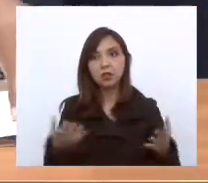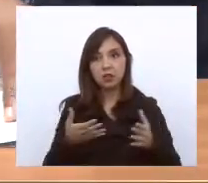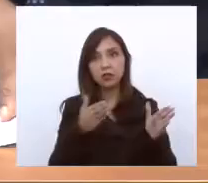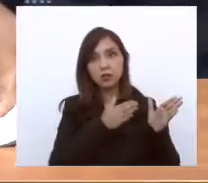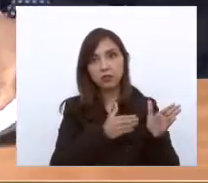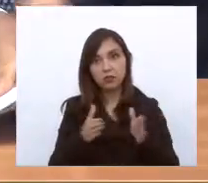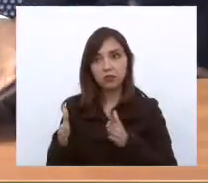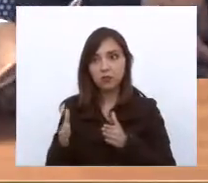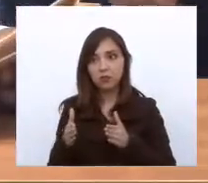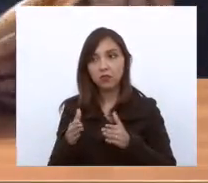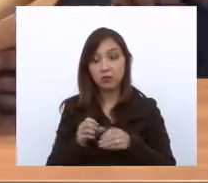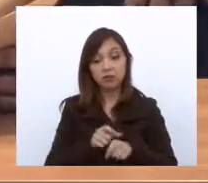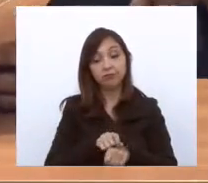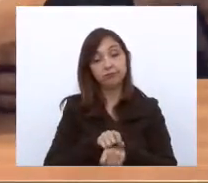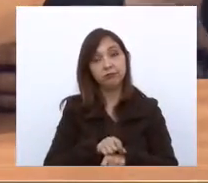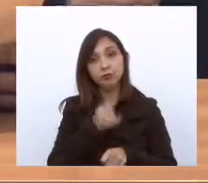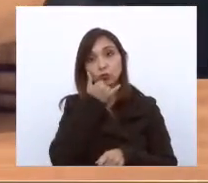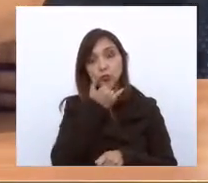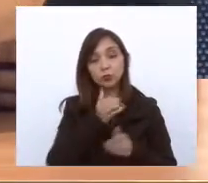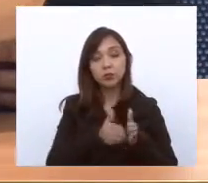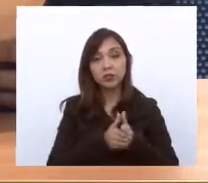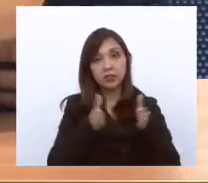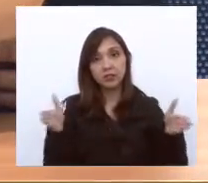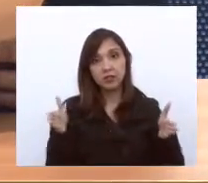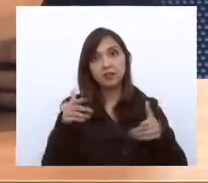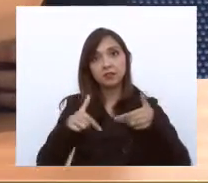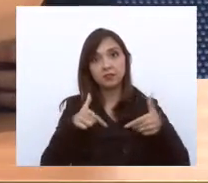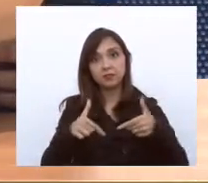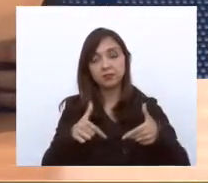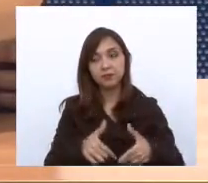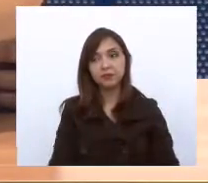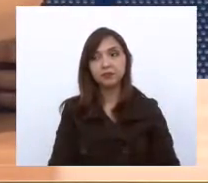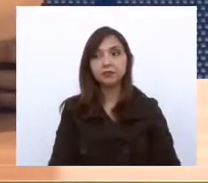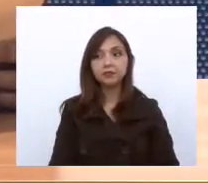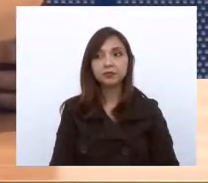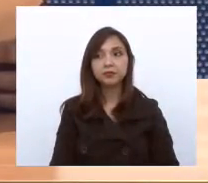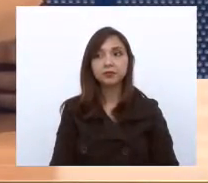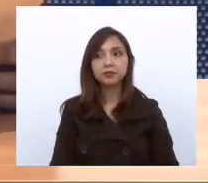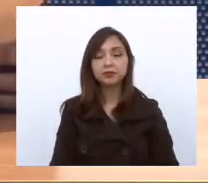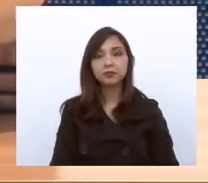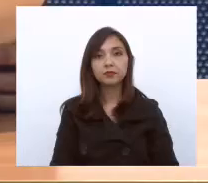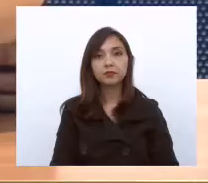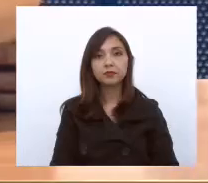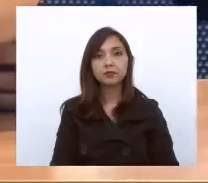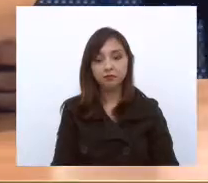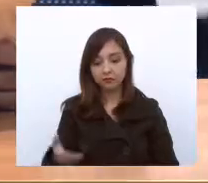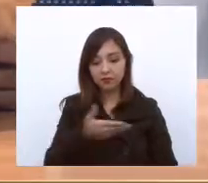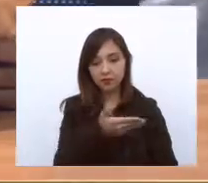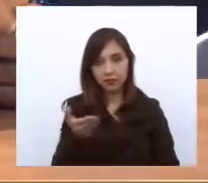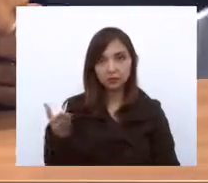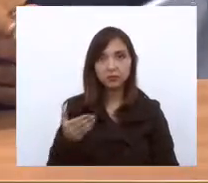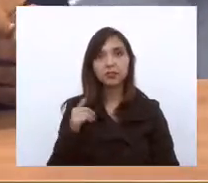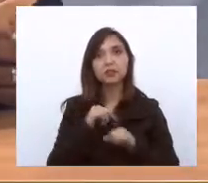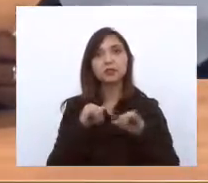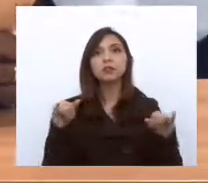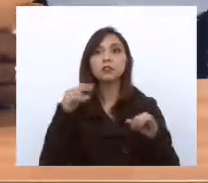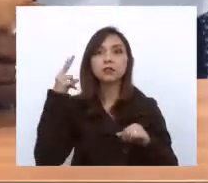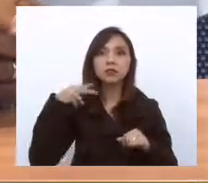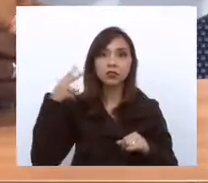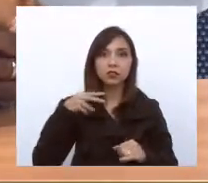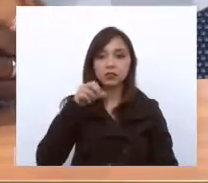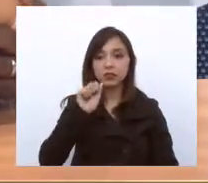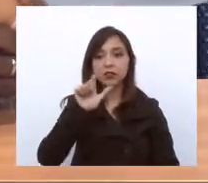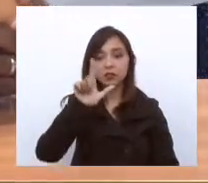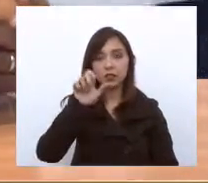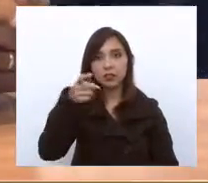ordem. Grande expediente. Informa os senhores edis que o vereador Dr.